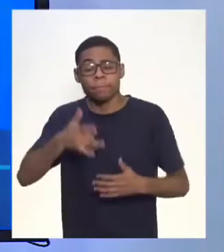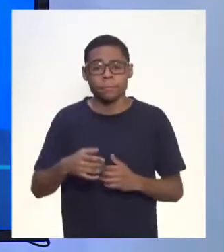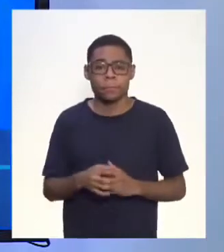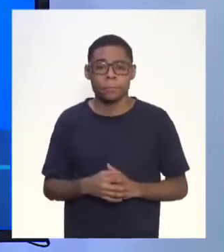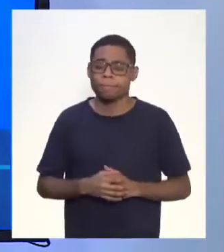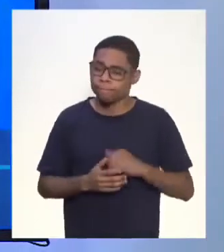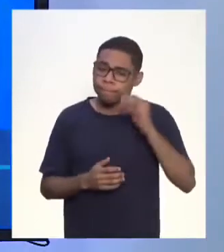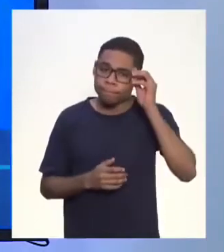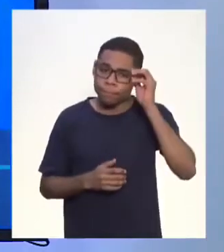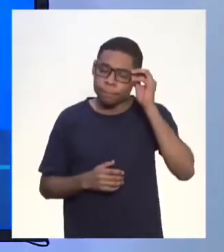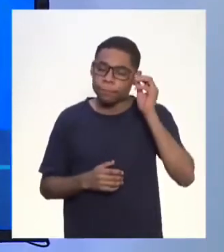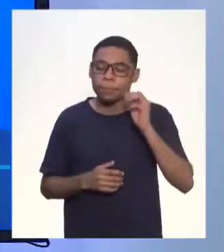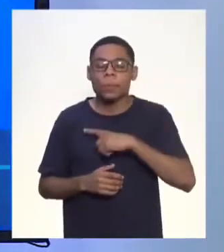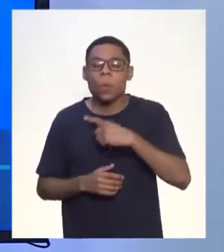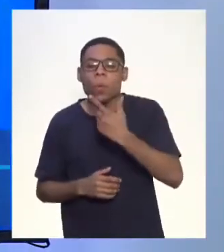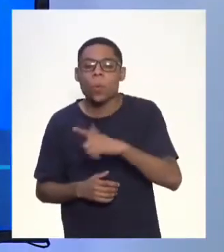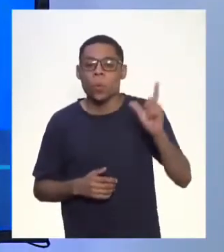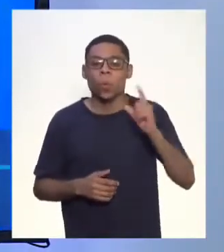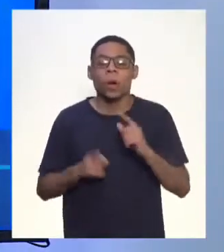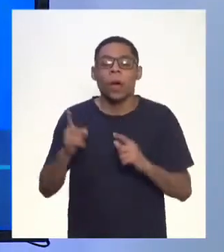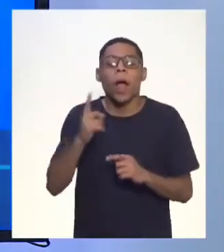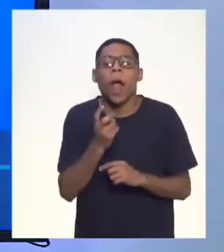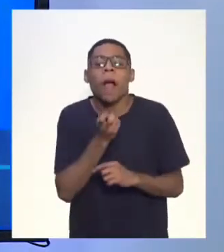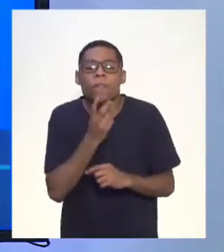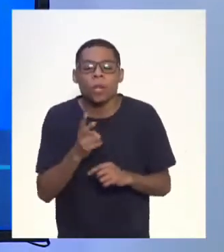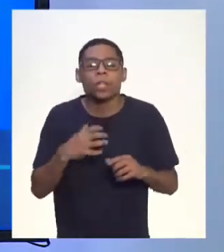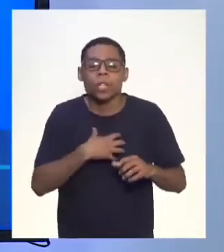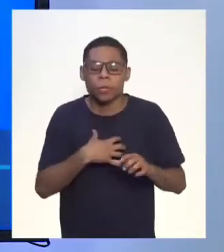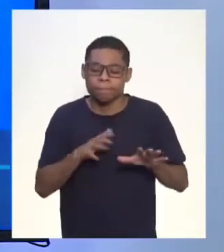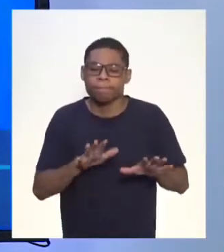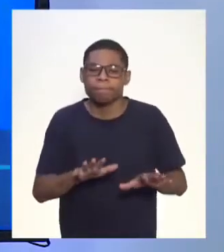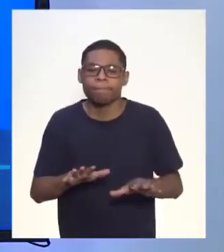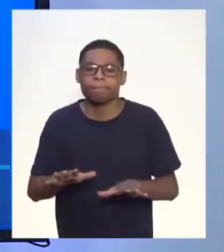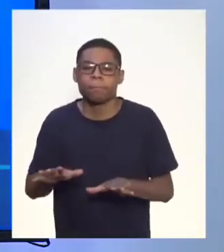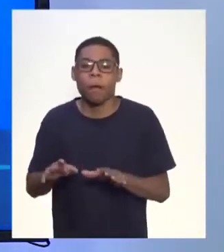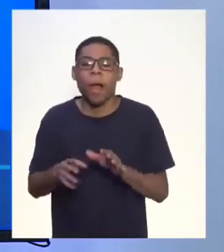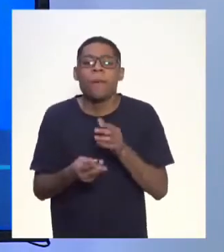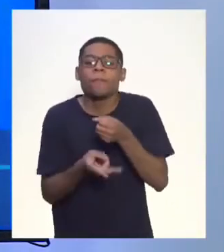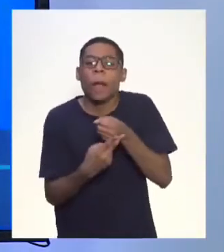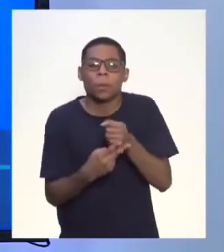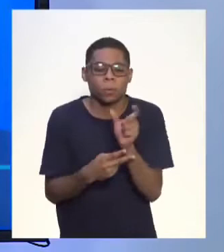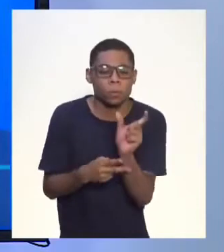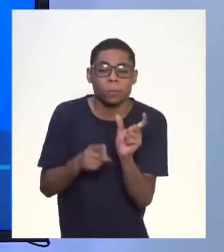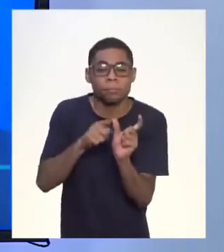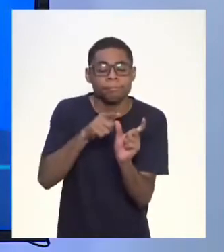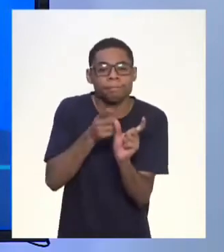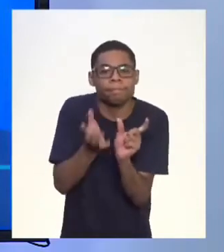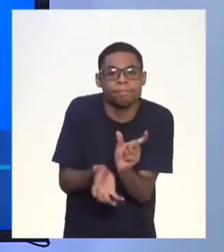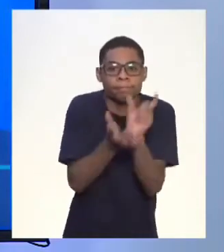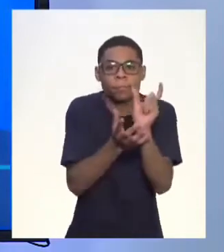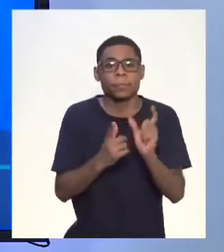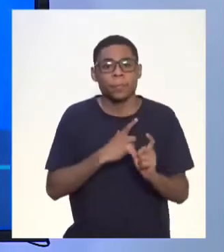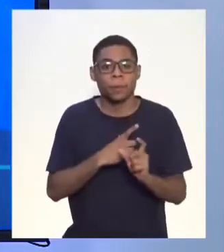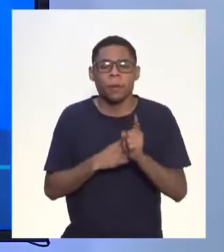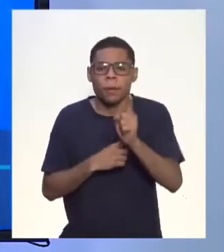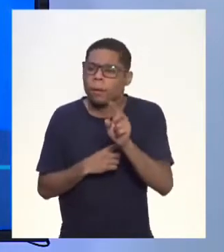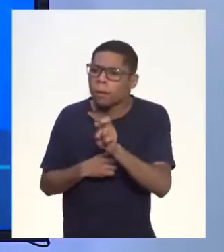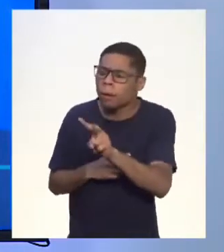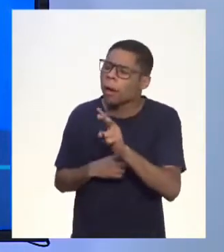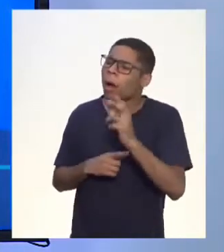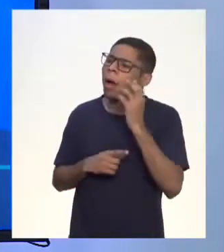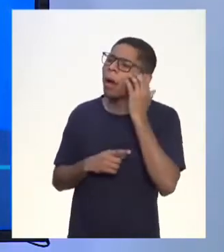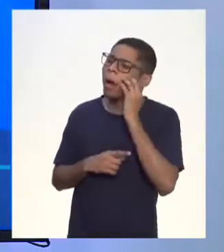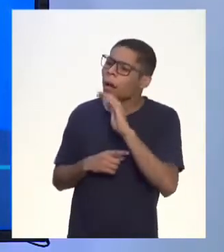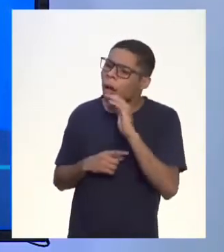então, outra situação, o tom da voz, ele usa verbos e ele diz assim algo que dá para termos noção,